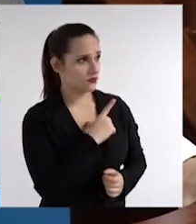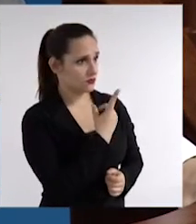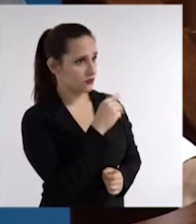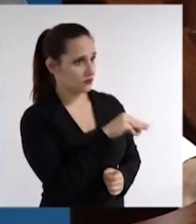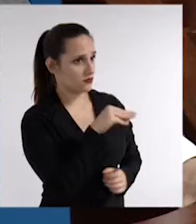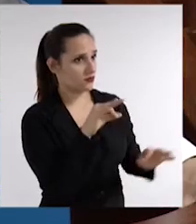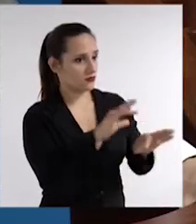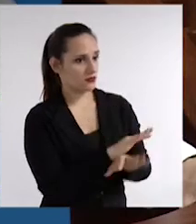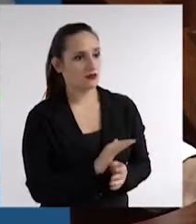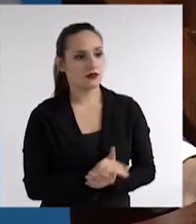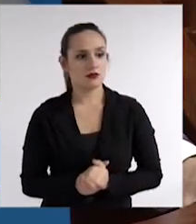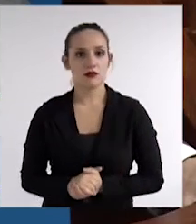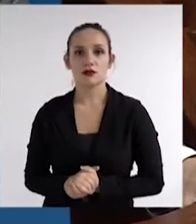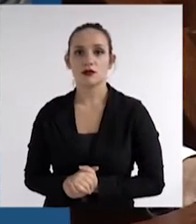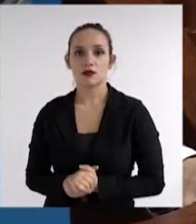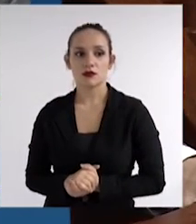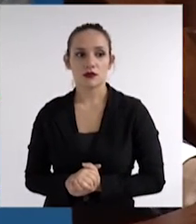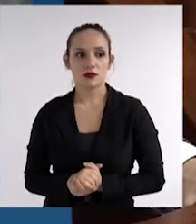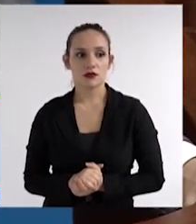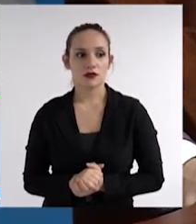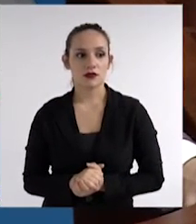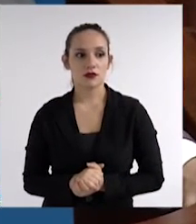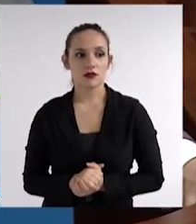o seu pronunciamento. Encerro,